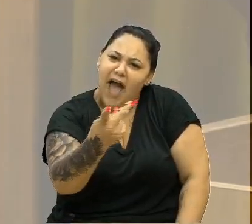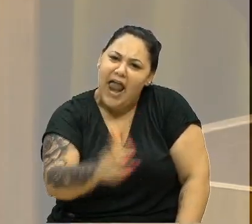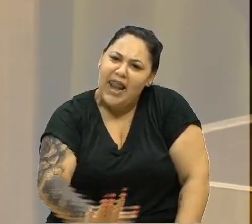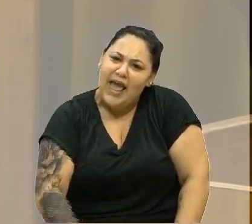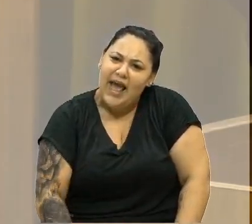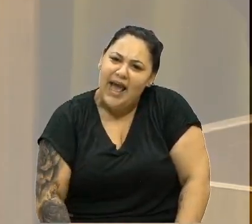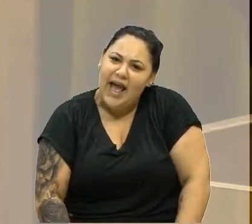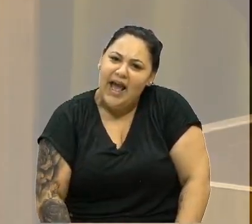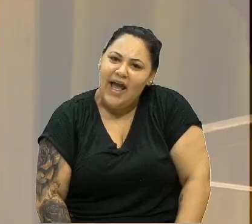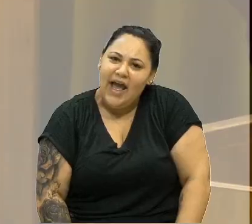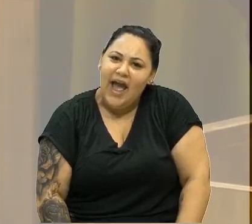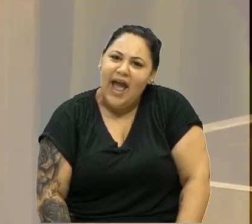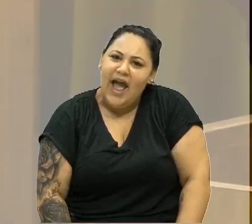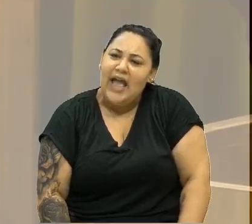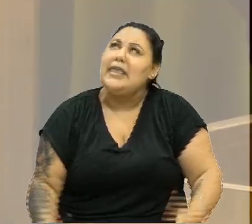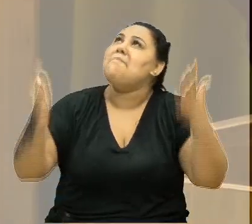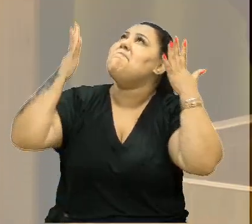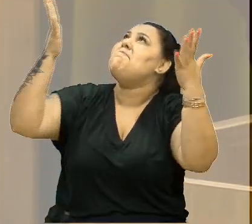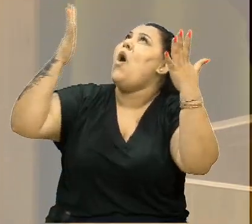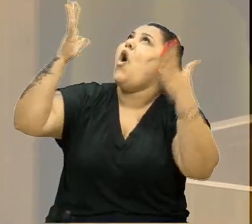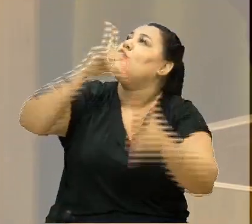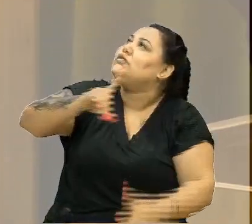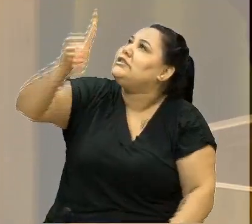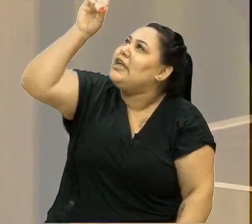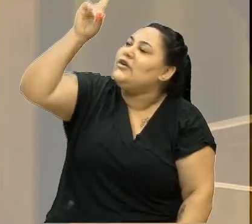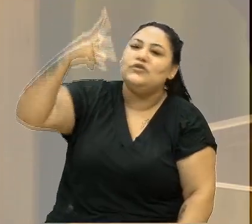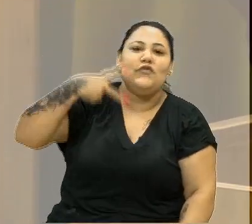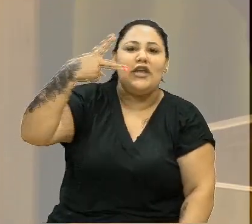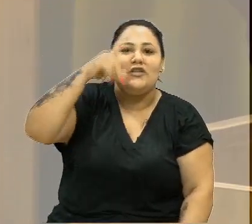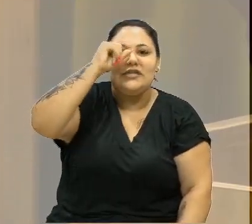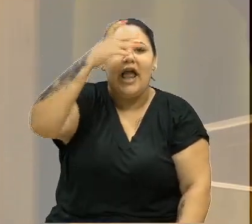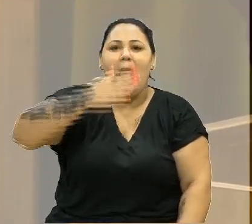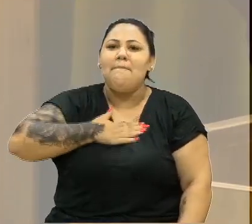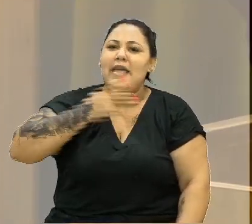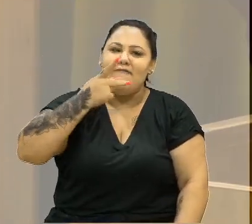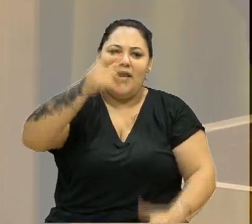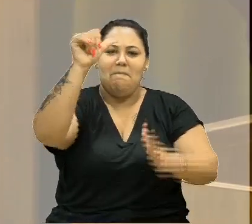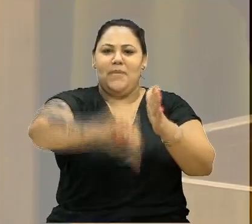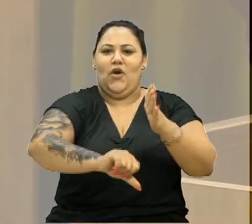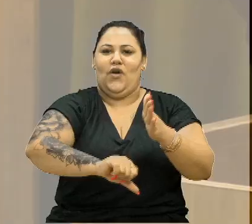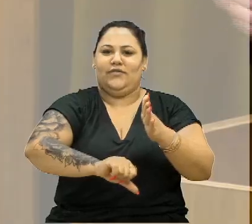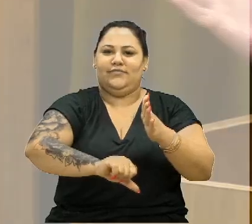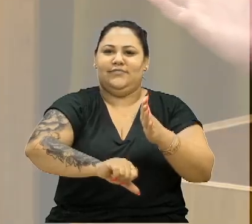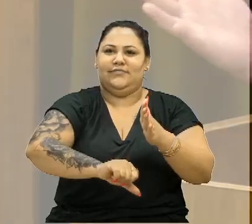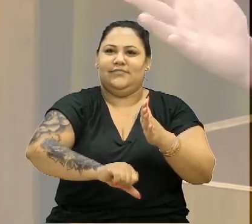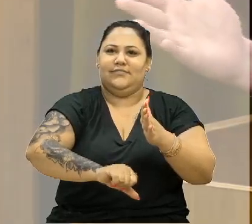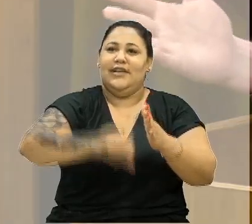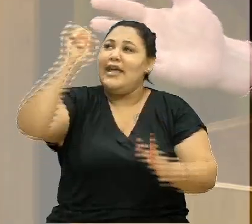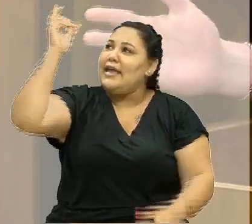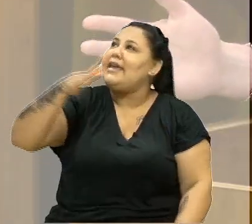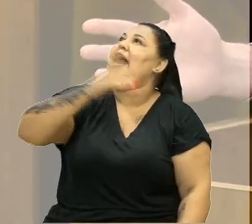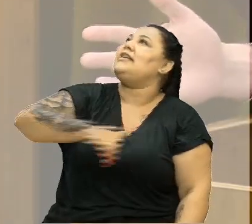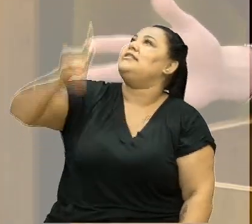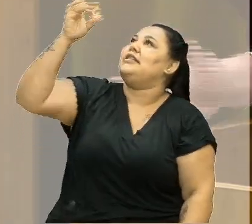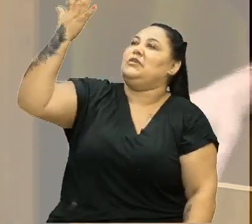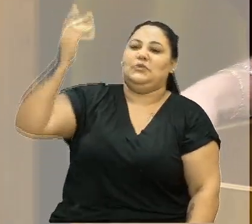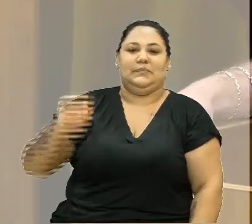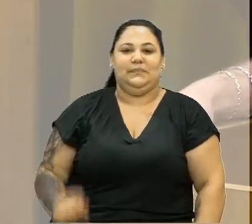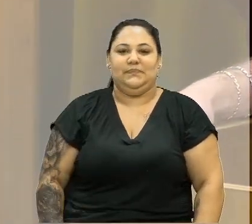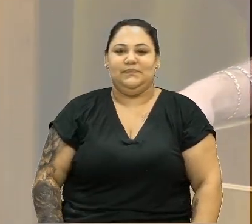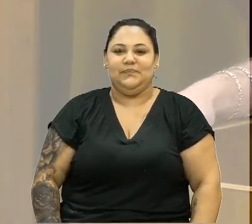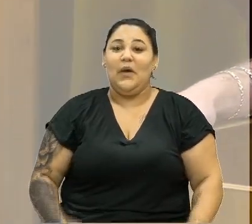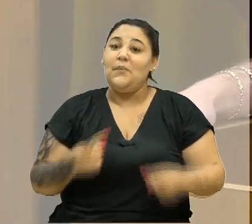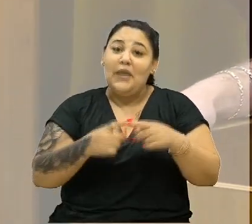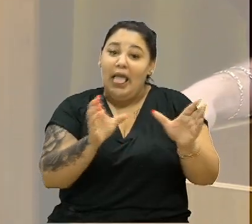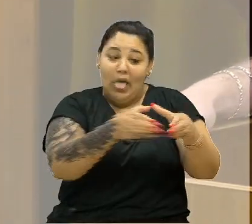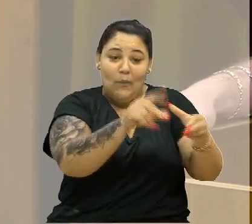ao bom Deus que ela acha, vereador Scalco, a minha fala pior. Graças a Deus. Ela é do PT, né? Ela é do PT.